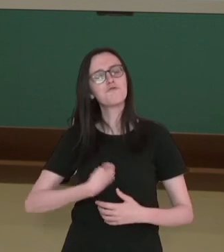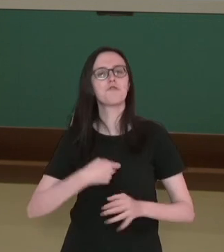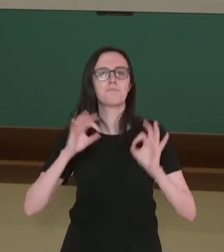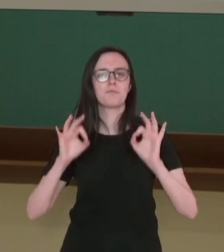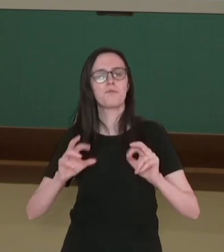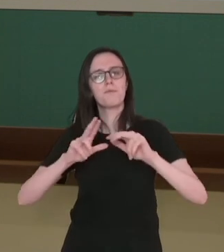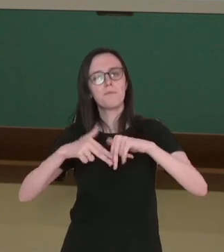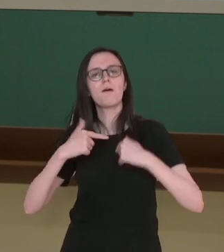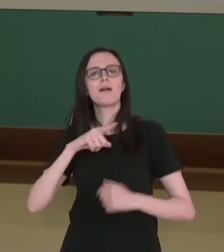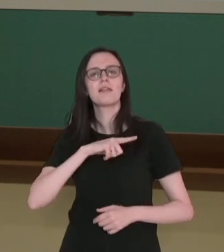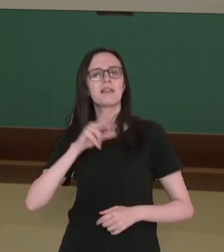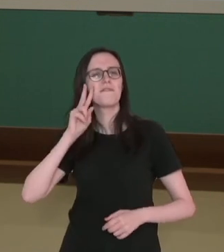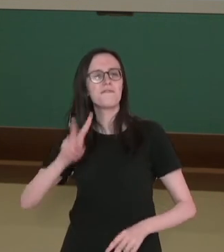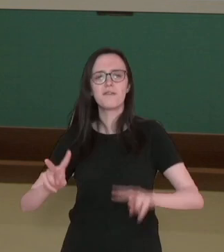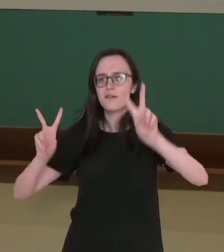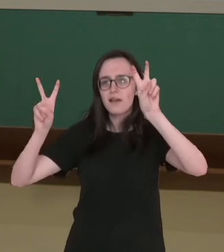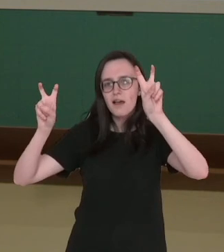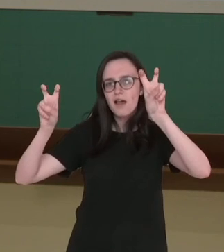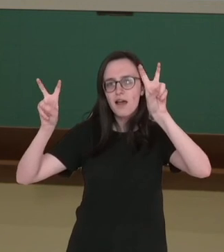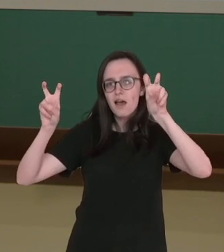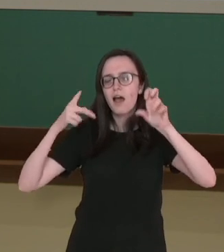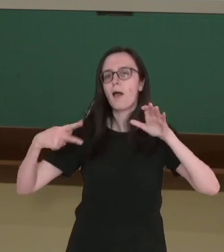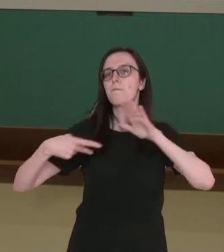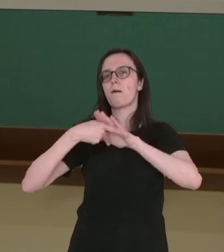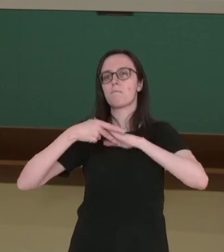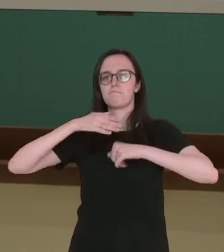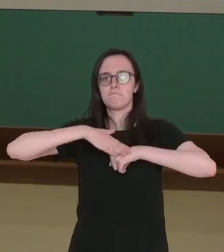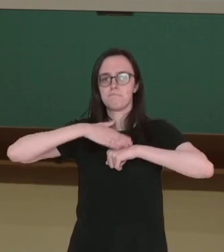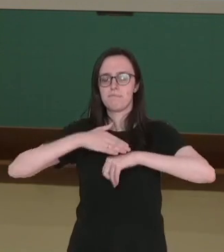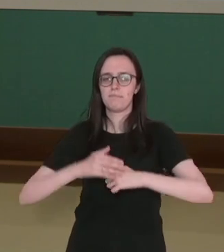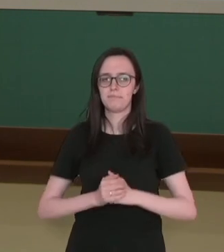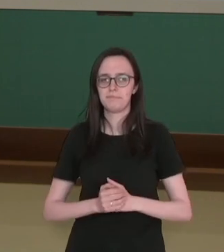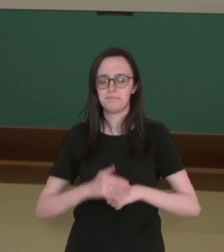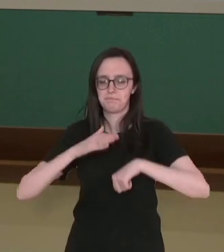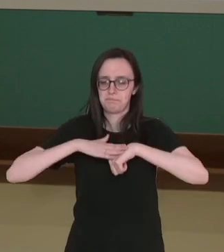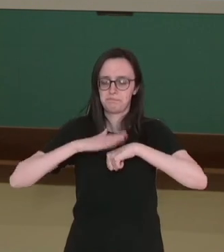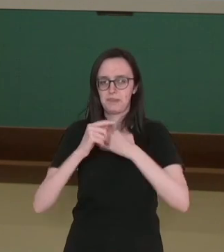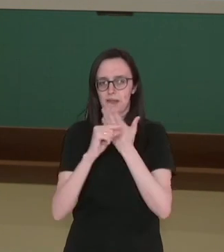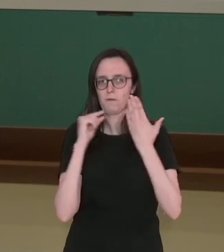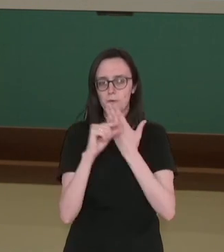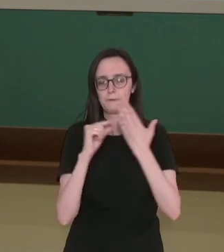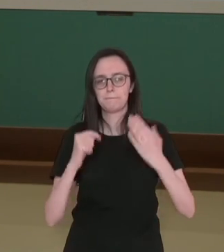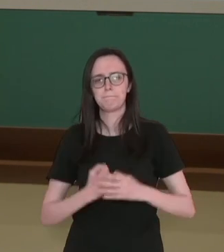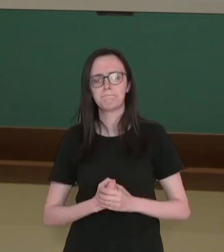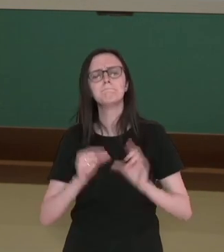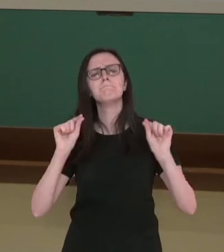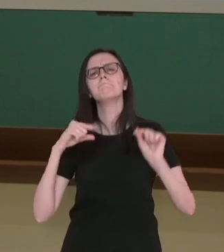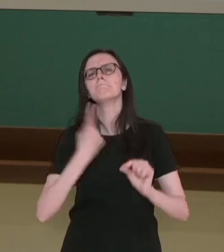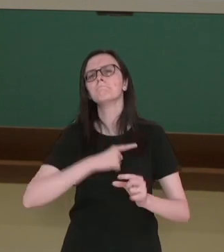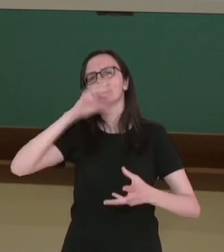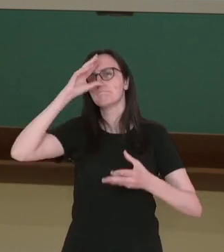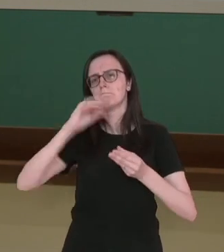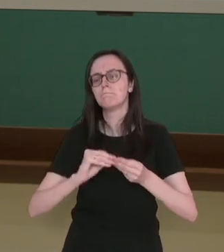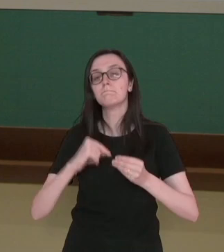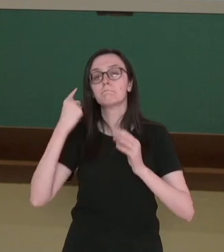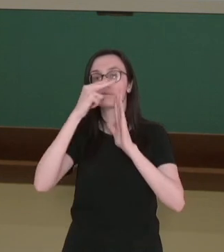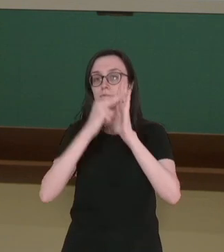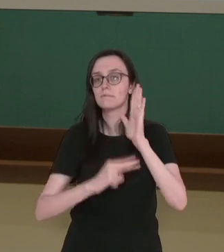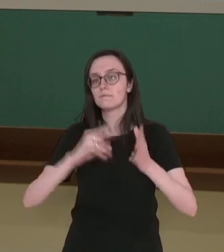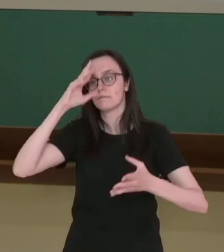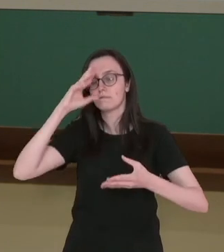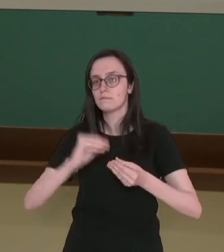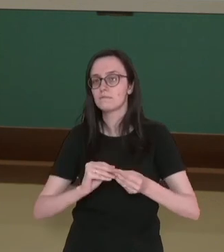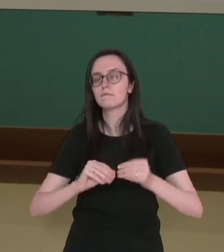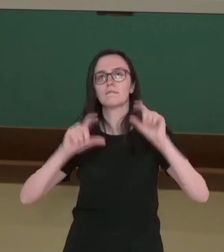Por isso até está entre aspas aqui, né, uma fala do próprio autor. O que aprendemos? Lemos e